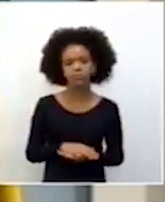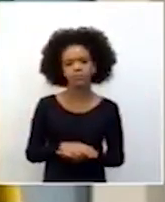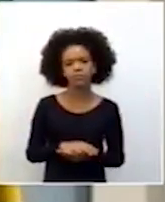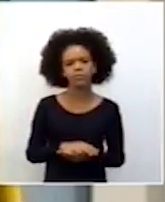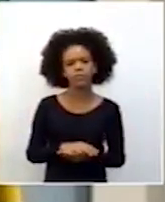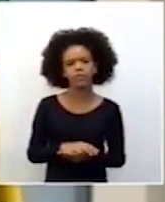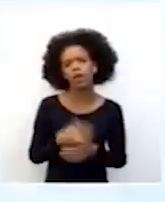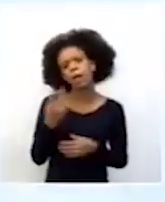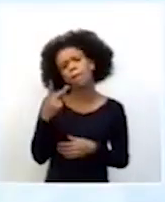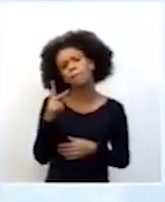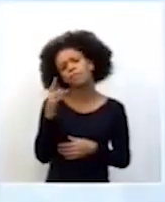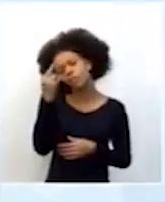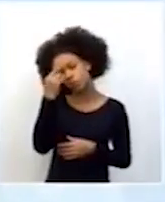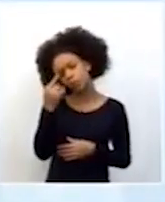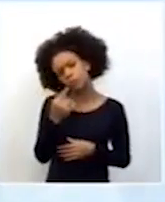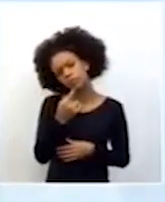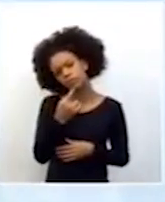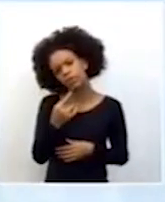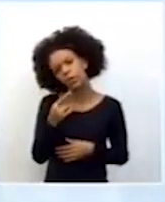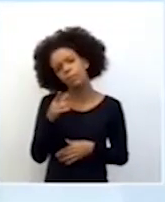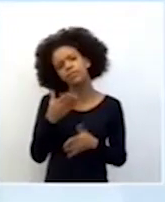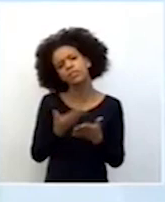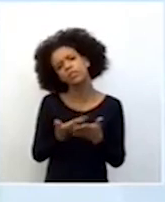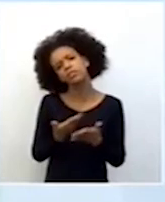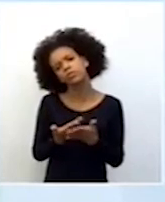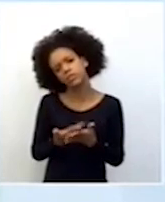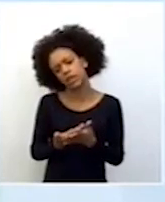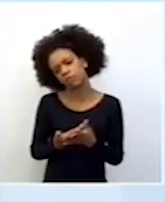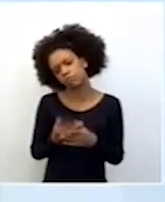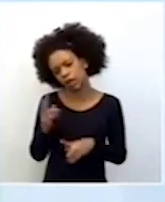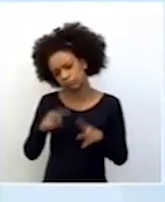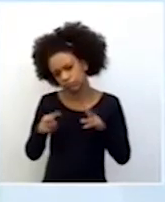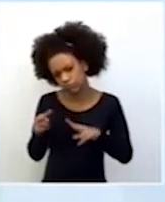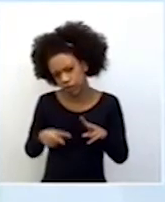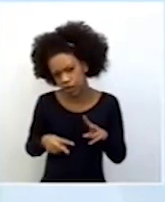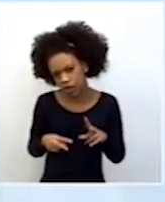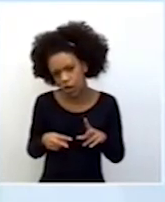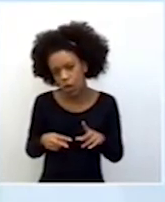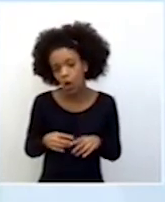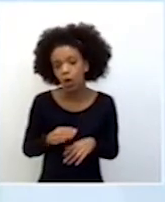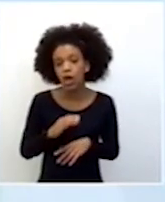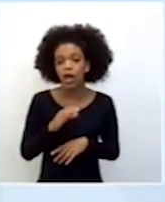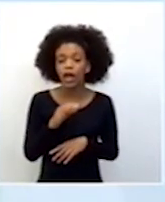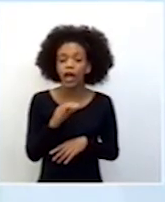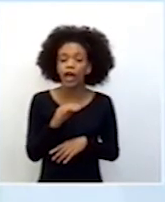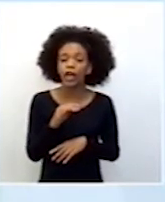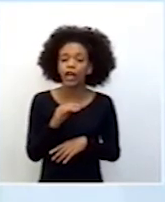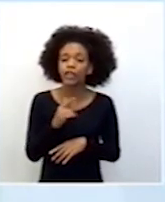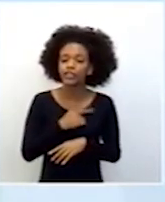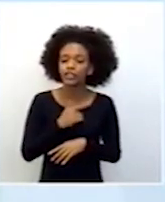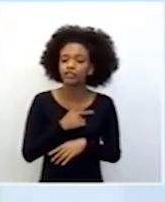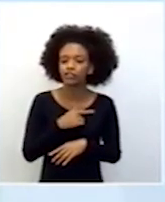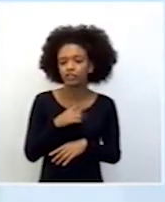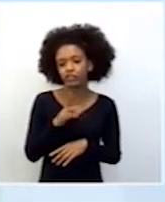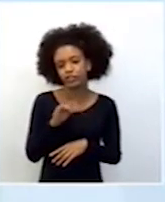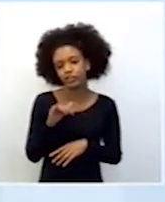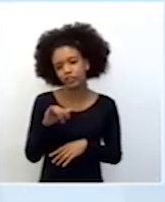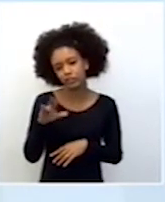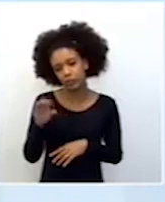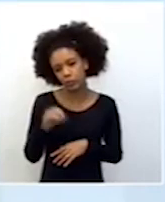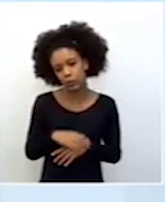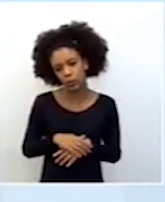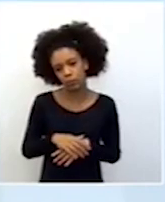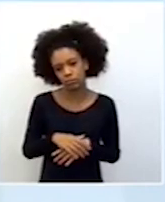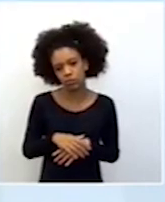Próxima característica para a gente estudar, analisar numa charge. A questão do ridículo. O homem ri do ridículo